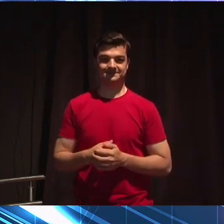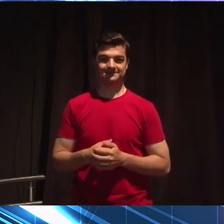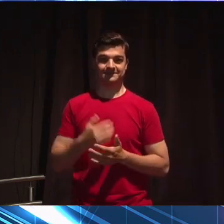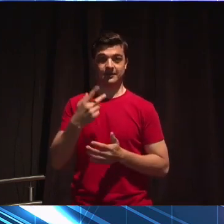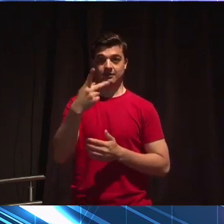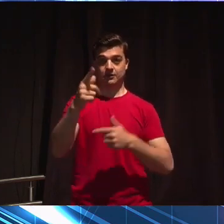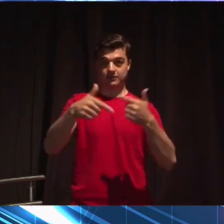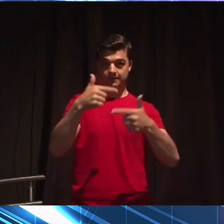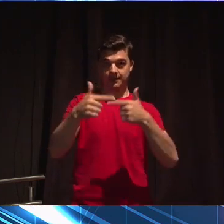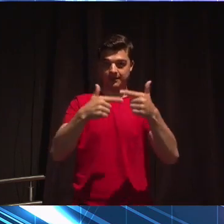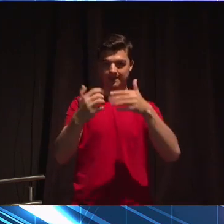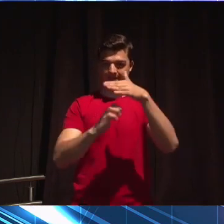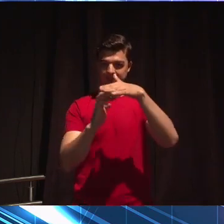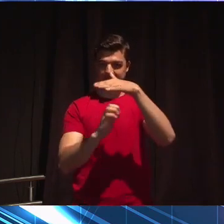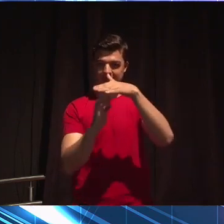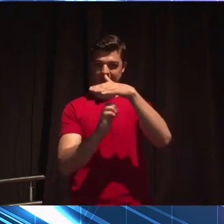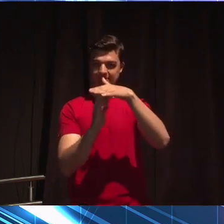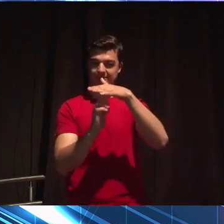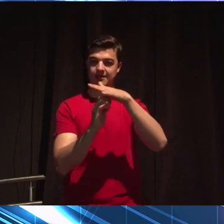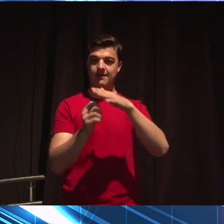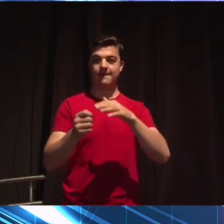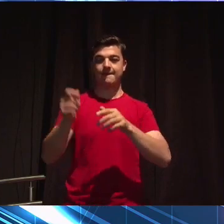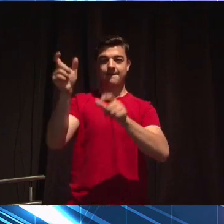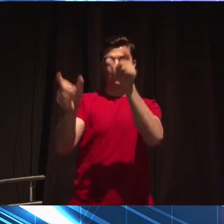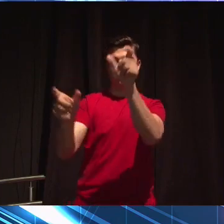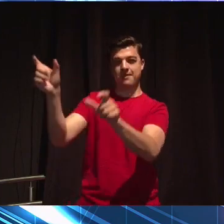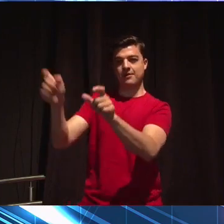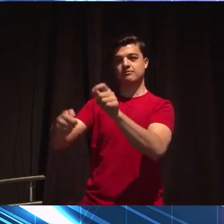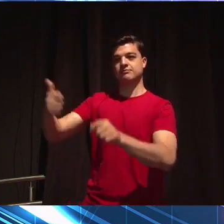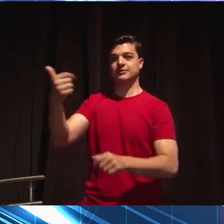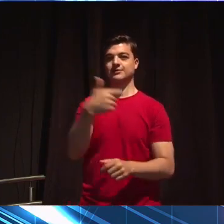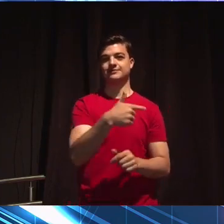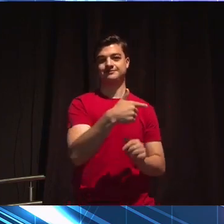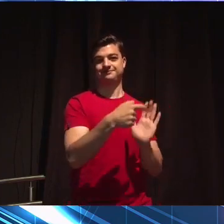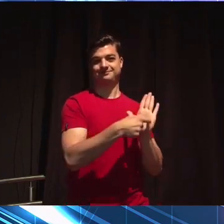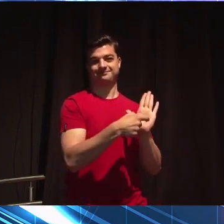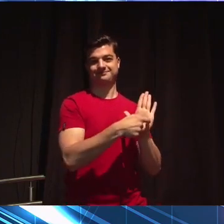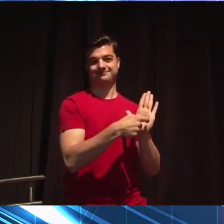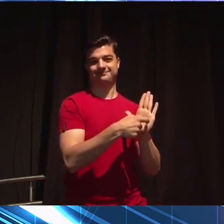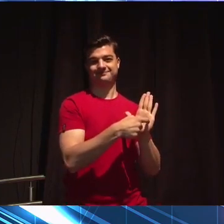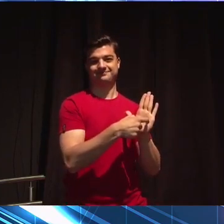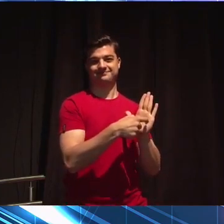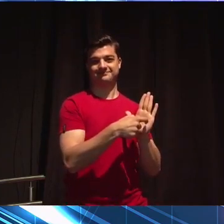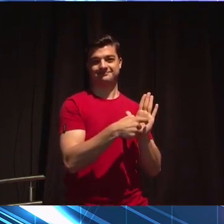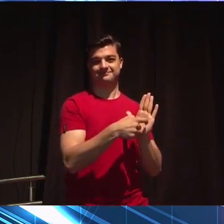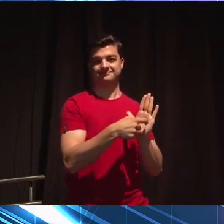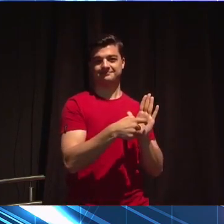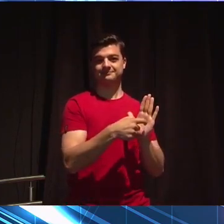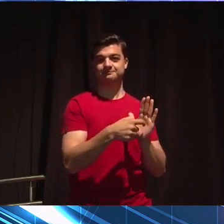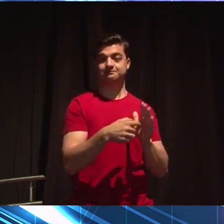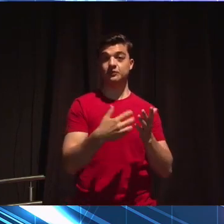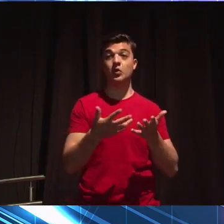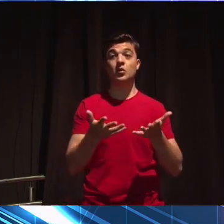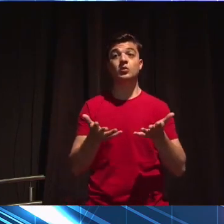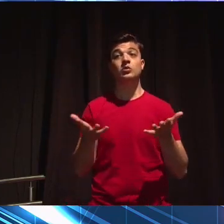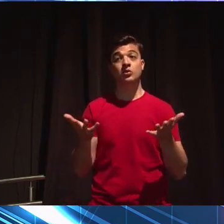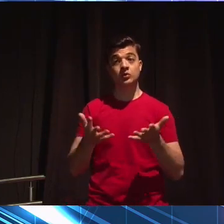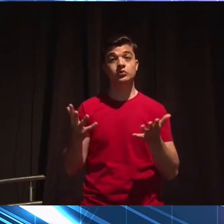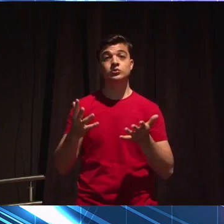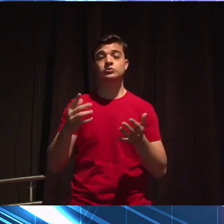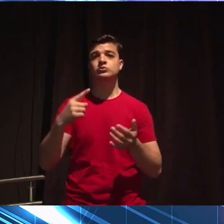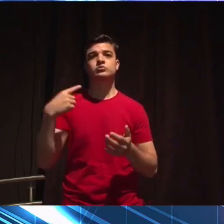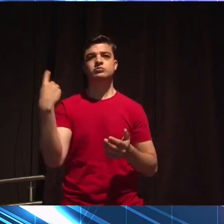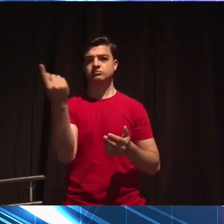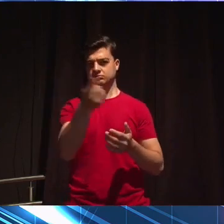você precisa desenvolver gente. E esse é o nosso desafio. Tá? Nessa época em que tanto se fala sobre tecnologia e o impacto